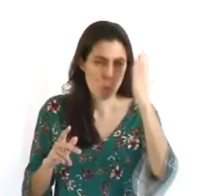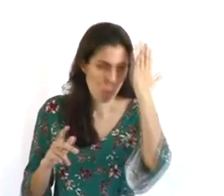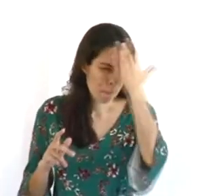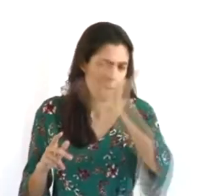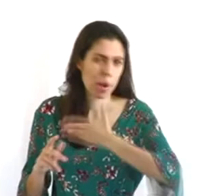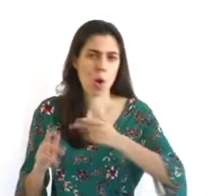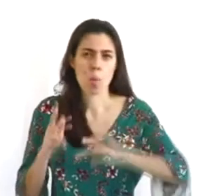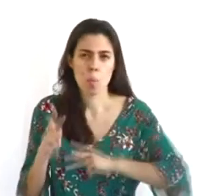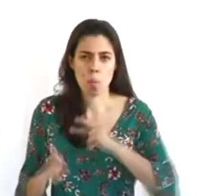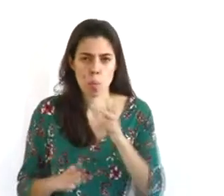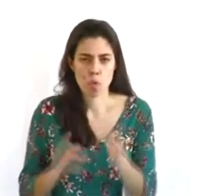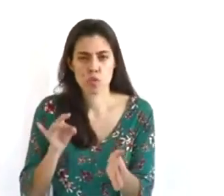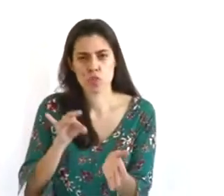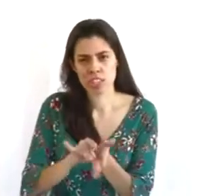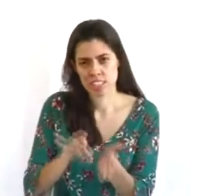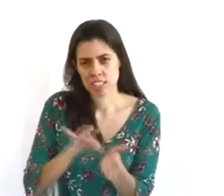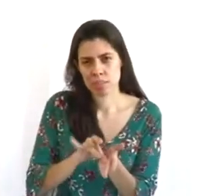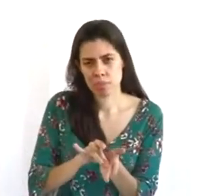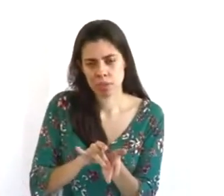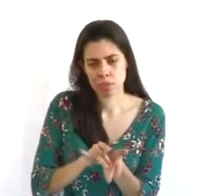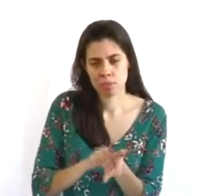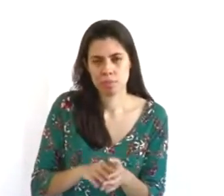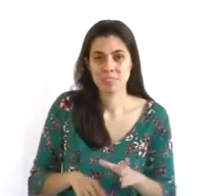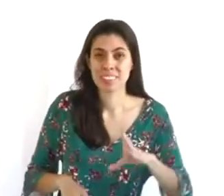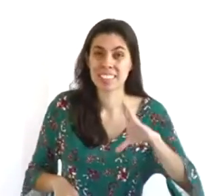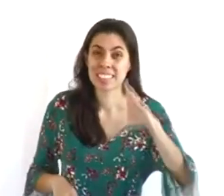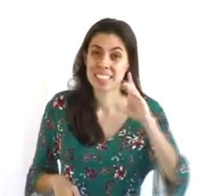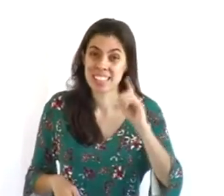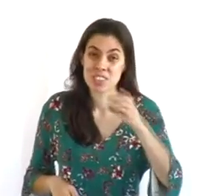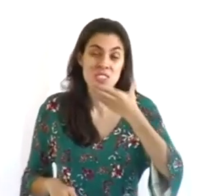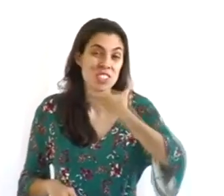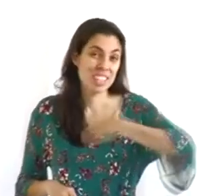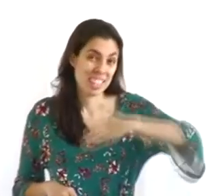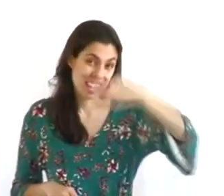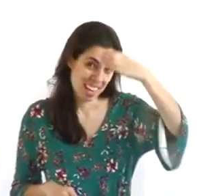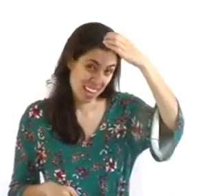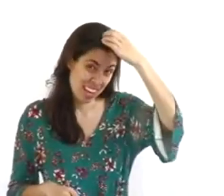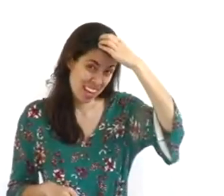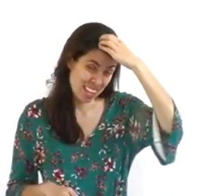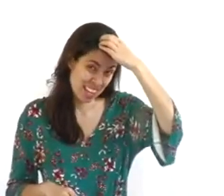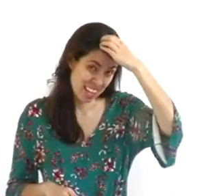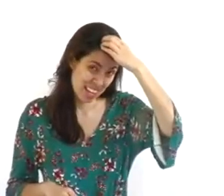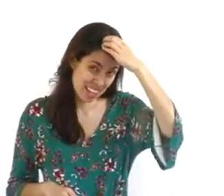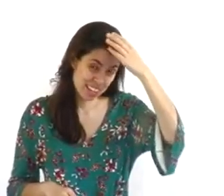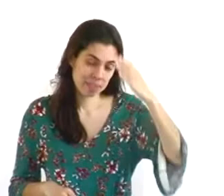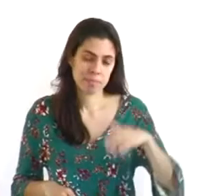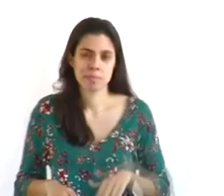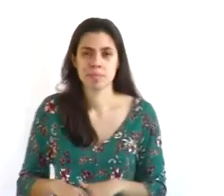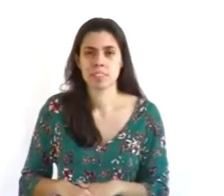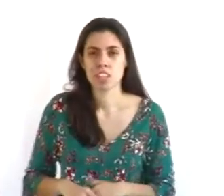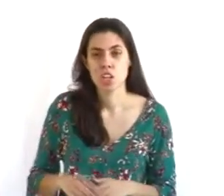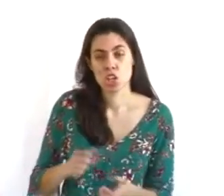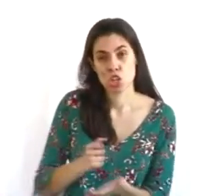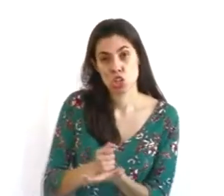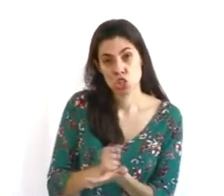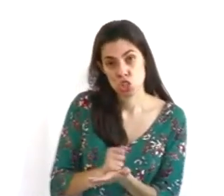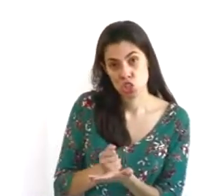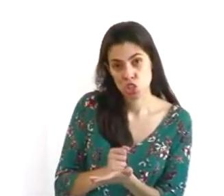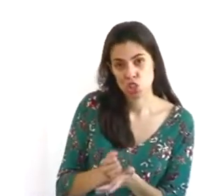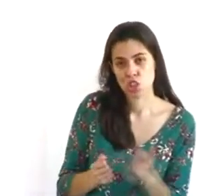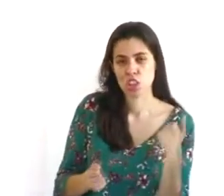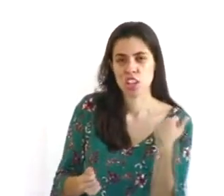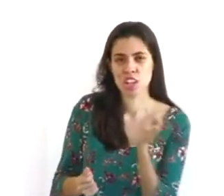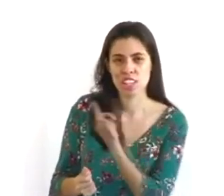Nós temos então, meus irmãos, um Deus que reina sobre as nossas vidas. Um dos cânticos que cantamos às vezes aqui na igreja